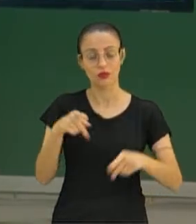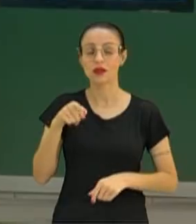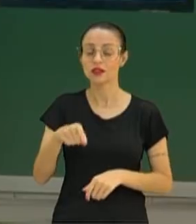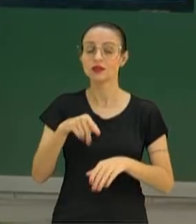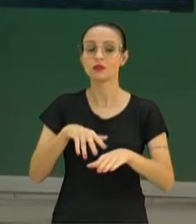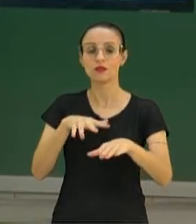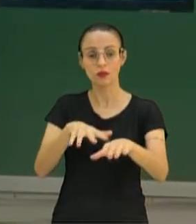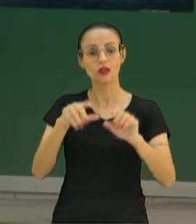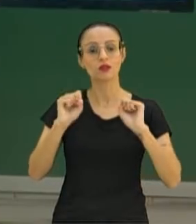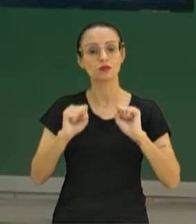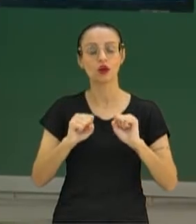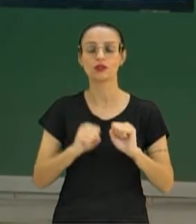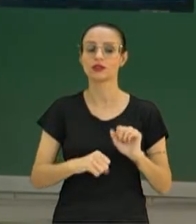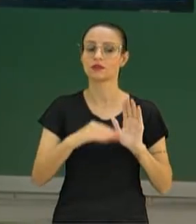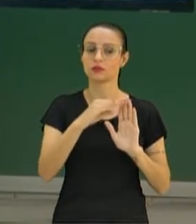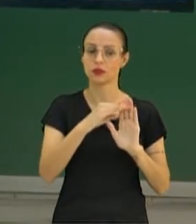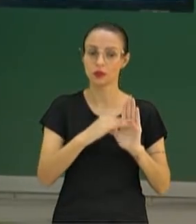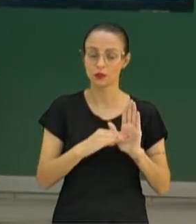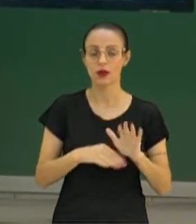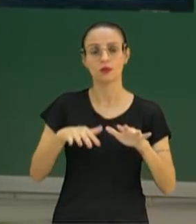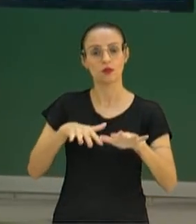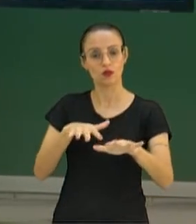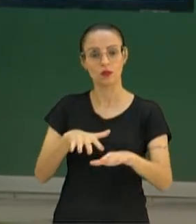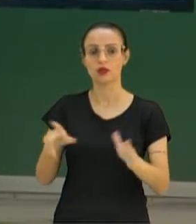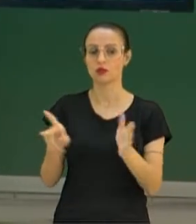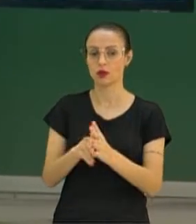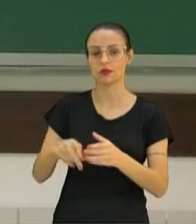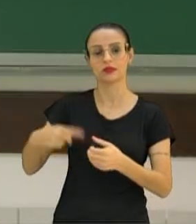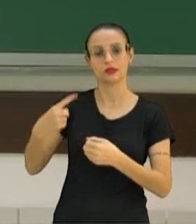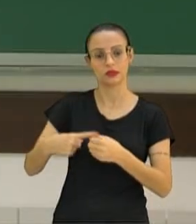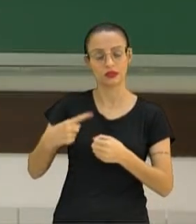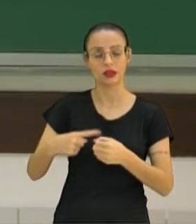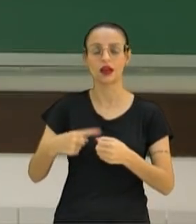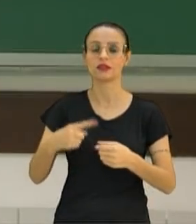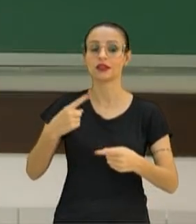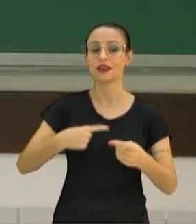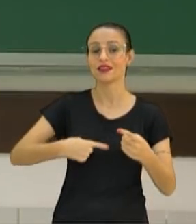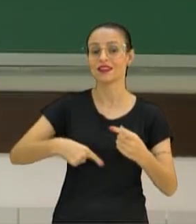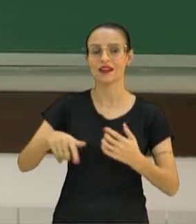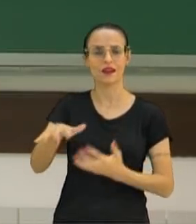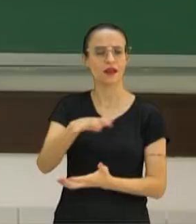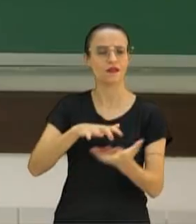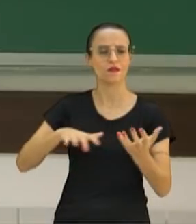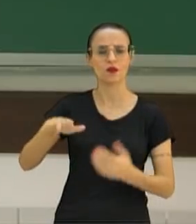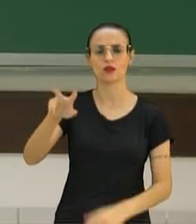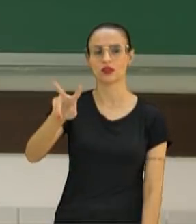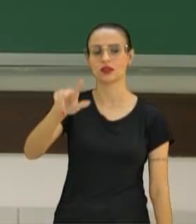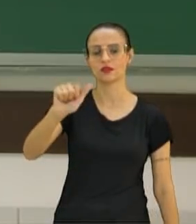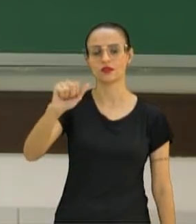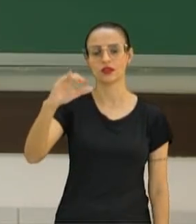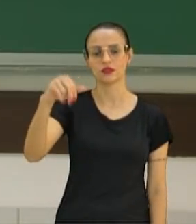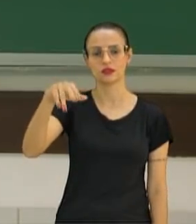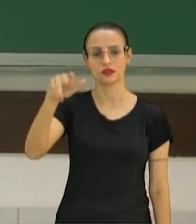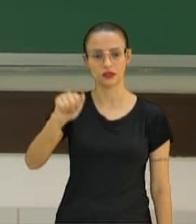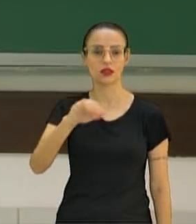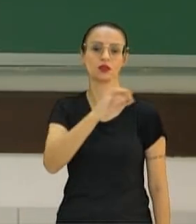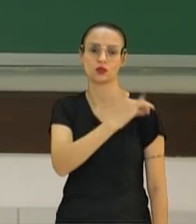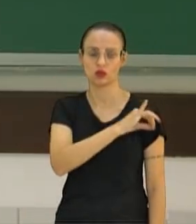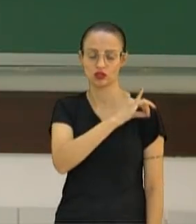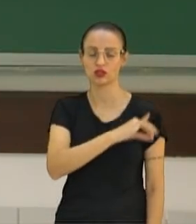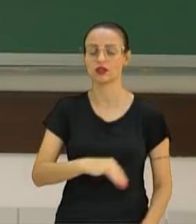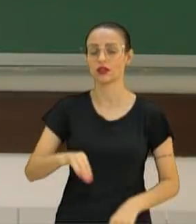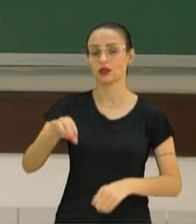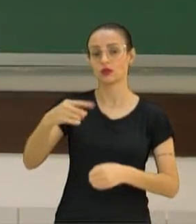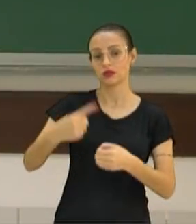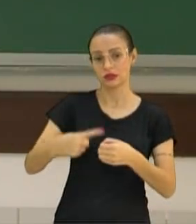eles podem, então, ser classificados como movimentos urbanos, como é o caso da Revolta da Vacina, que acontece, então, na cidade do Rio de Janeiro, numa área